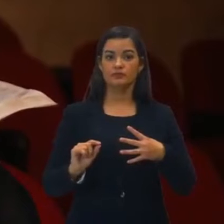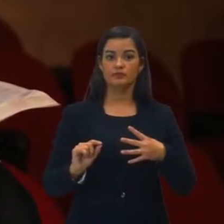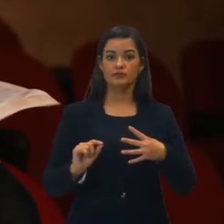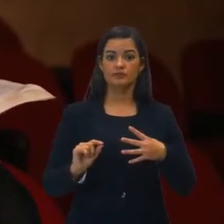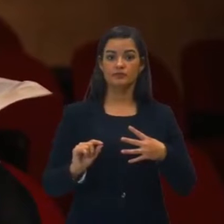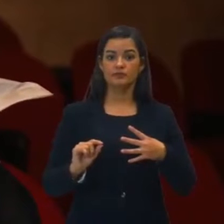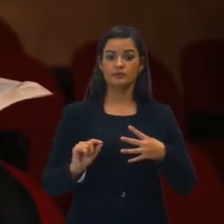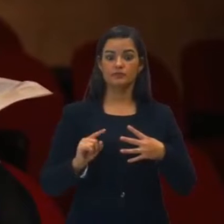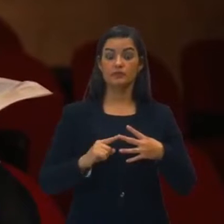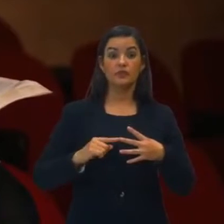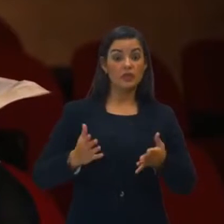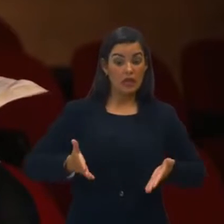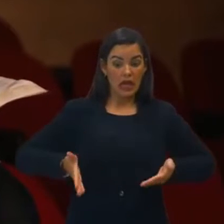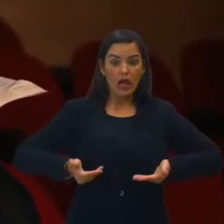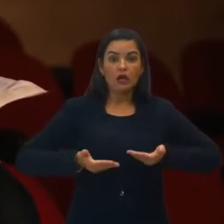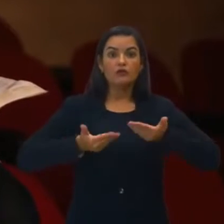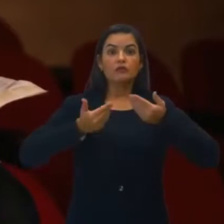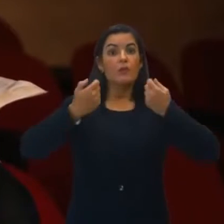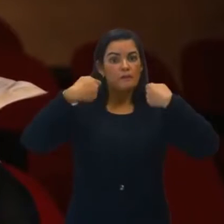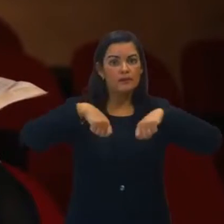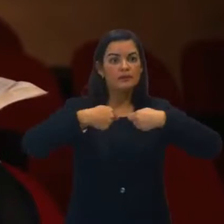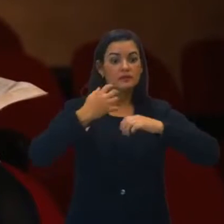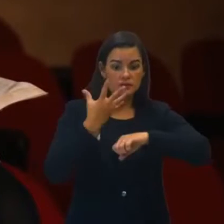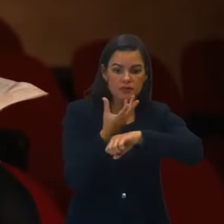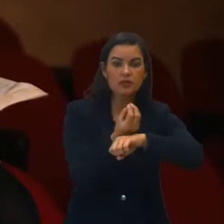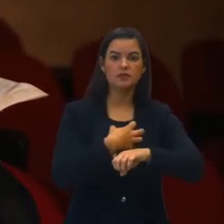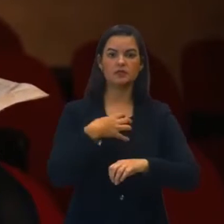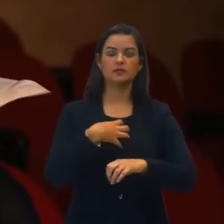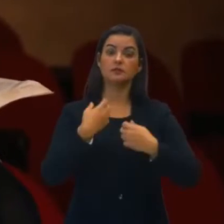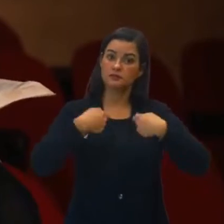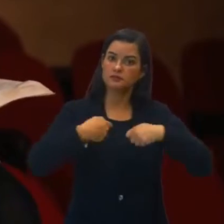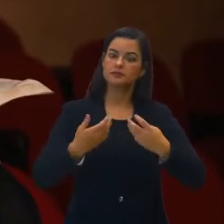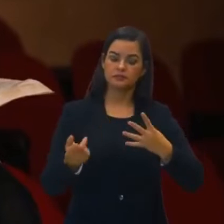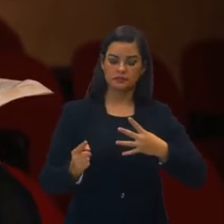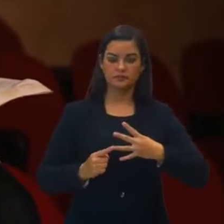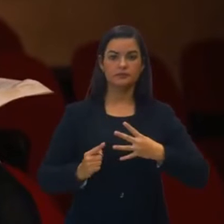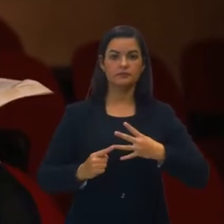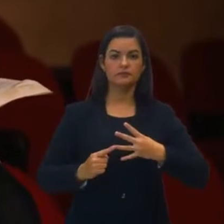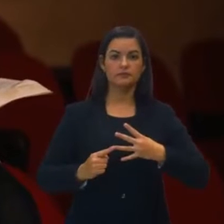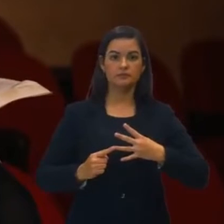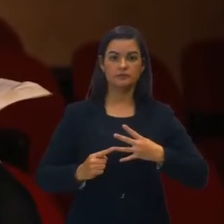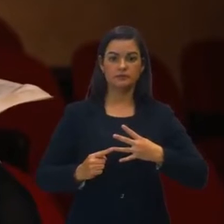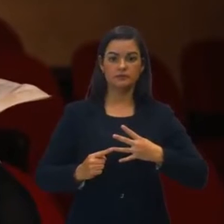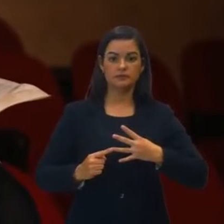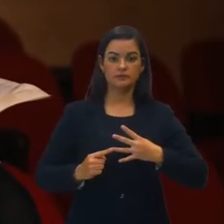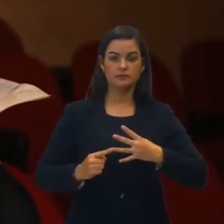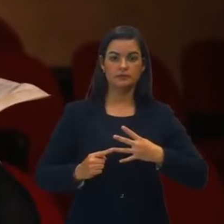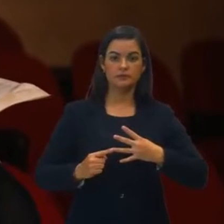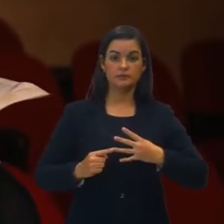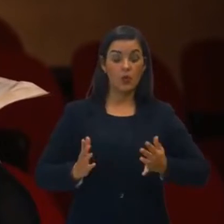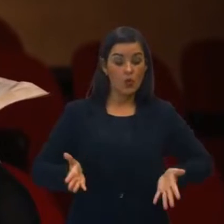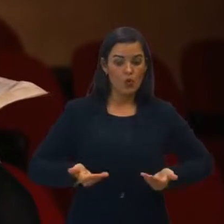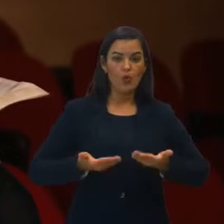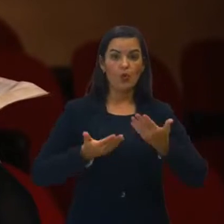é que este avivamento é uma necessidade da igreja. Em terceiro lugar, este avivamento deve